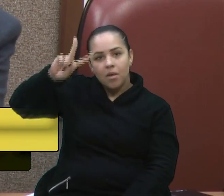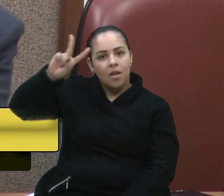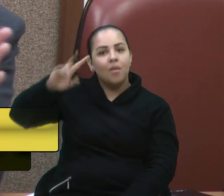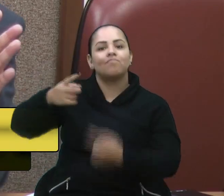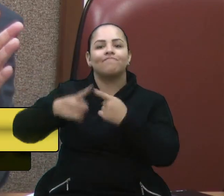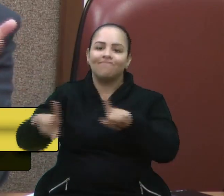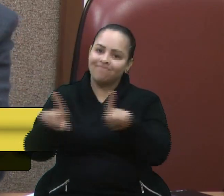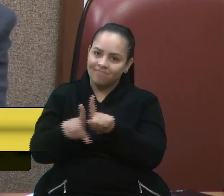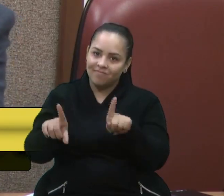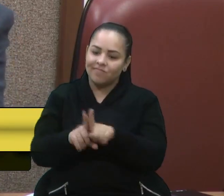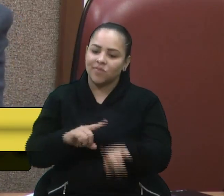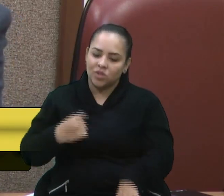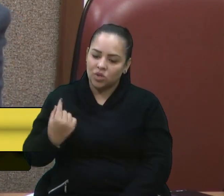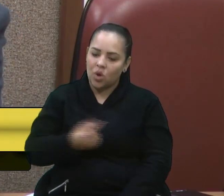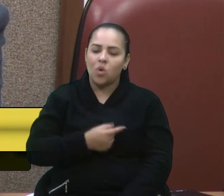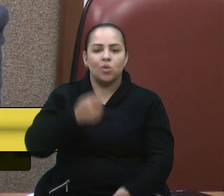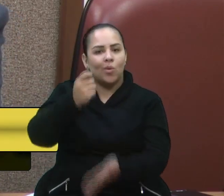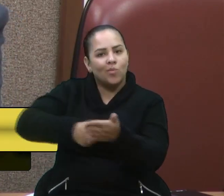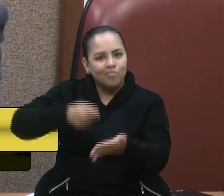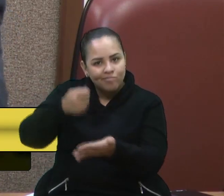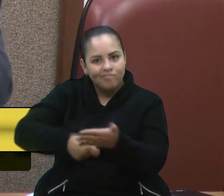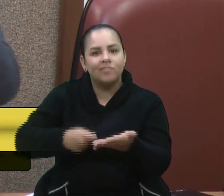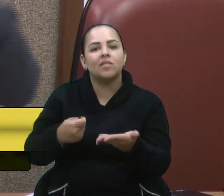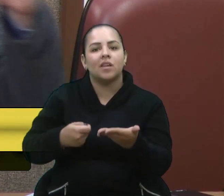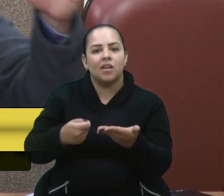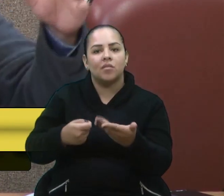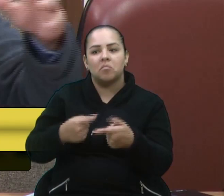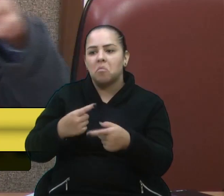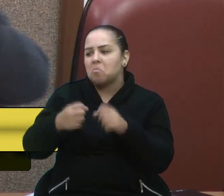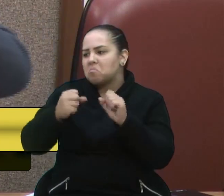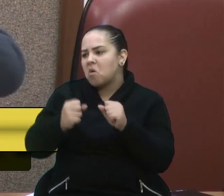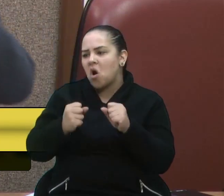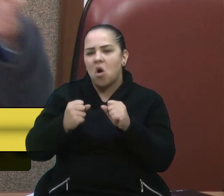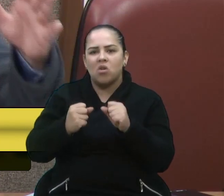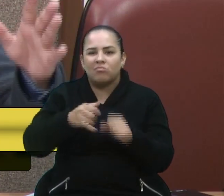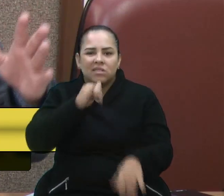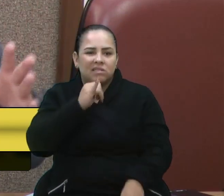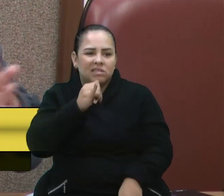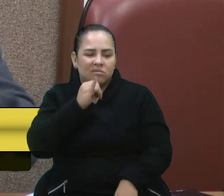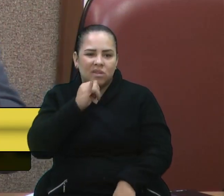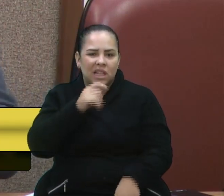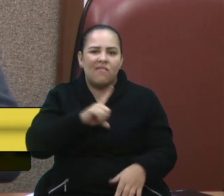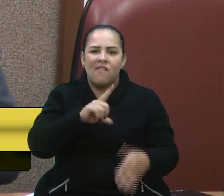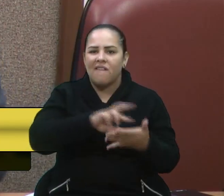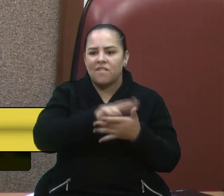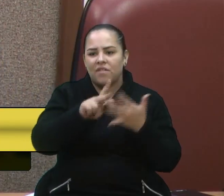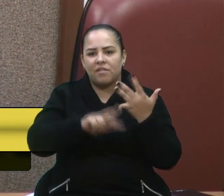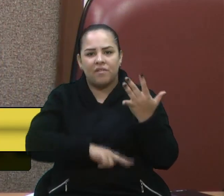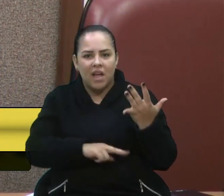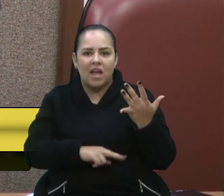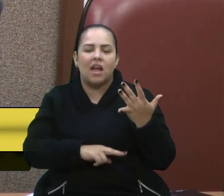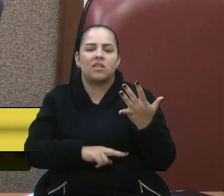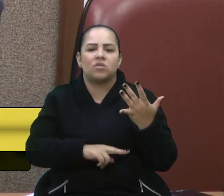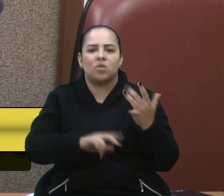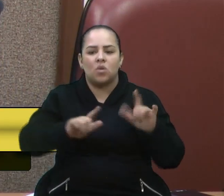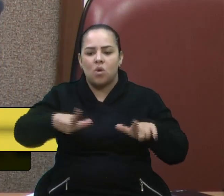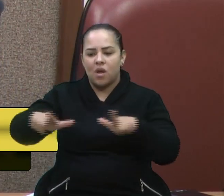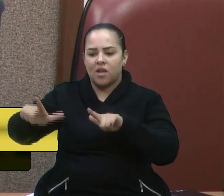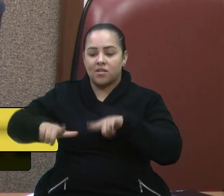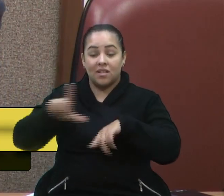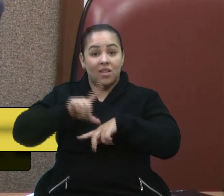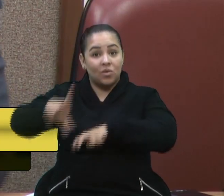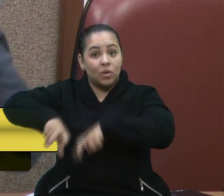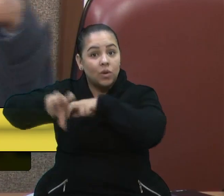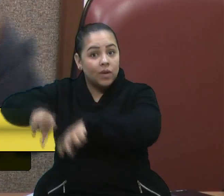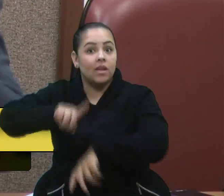gente fazer esse esforço, né? E aí a gente poderia pegar vários exemplos em todos os distritos e locais assim do interior e que são de